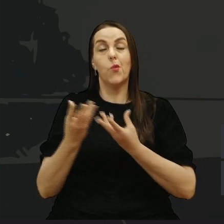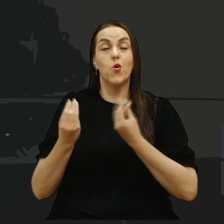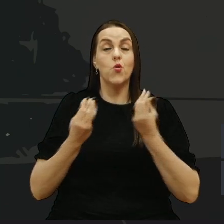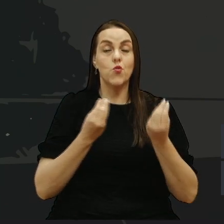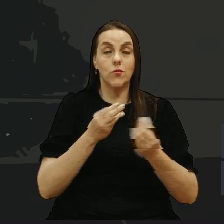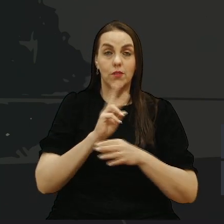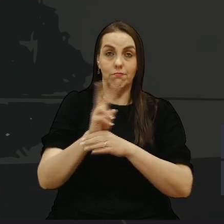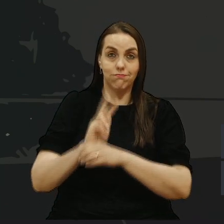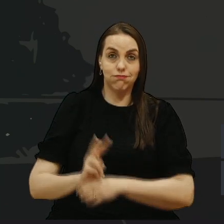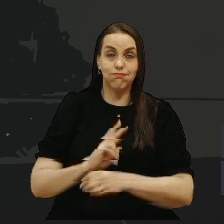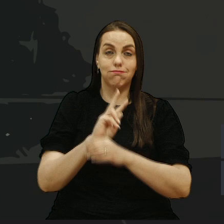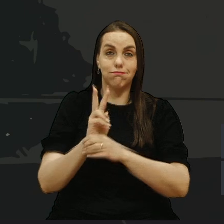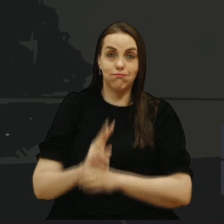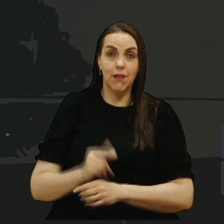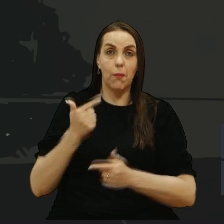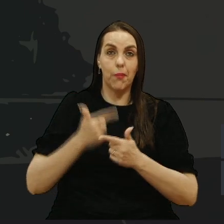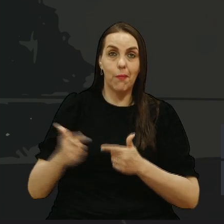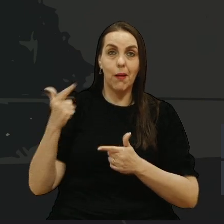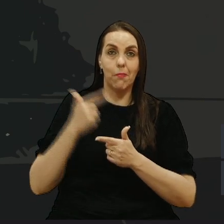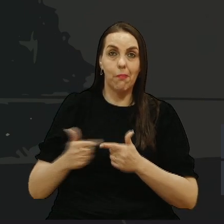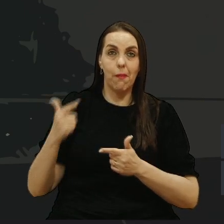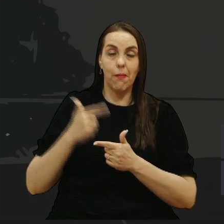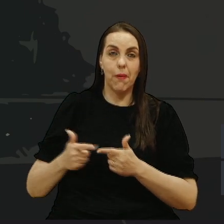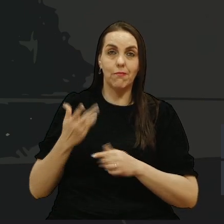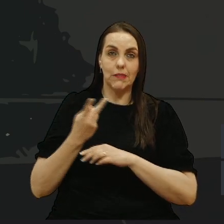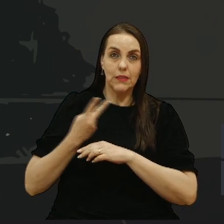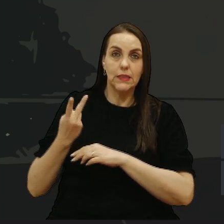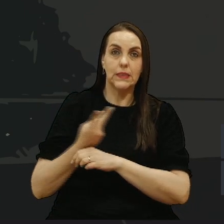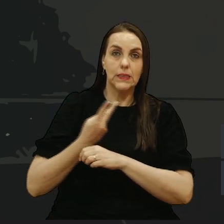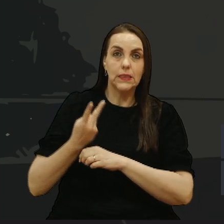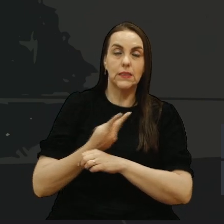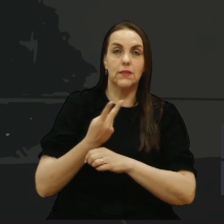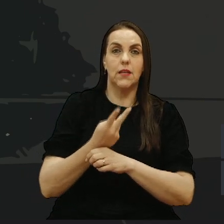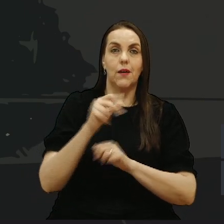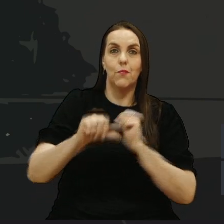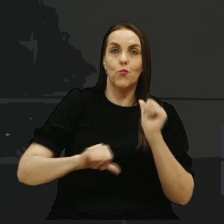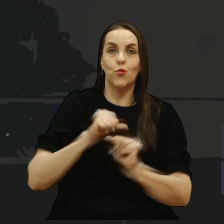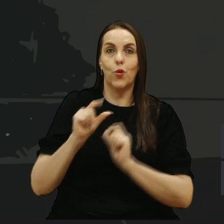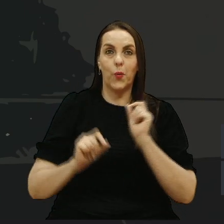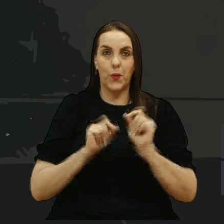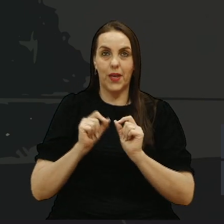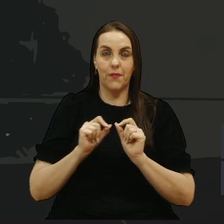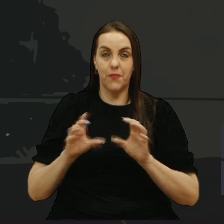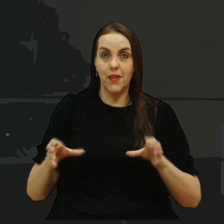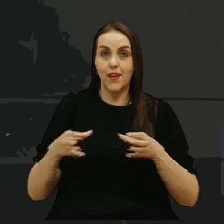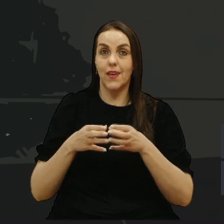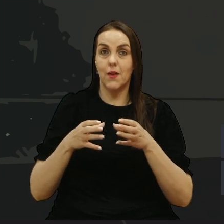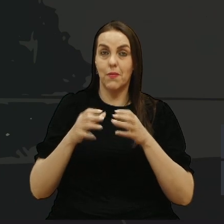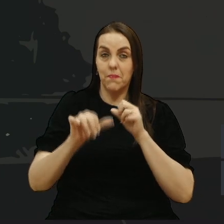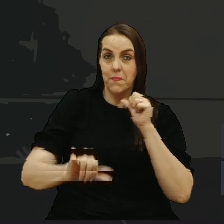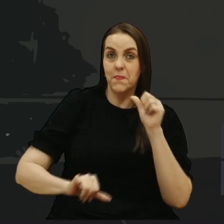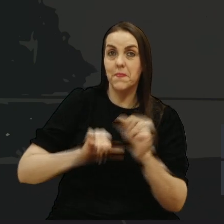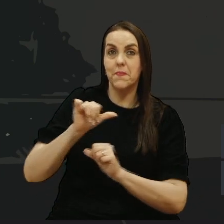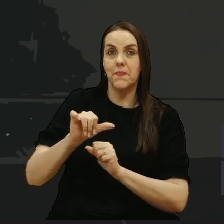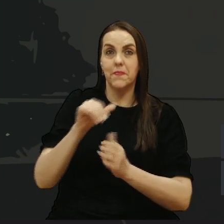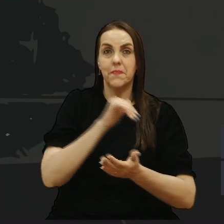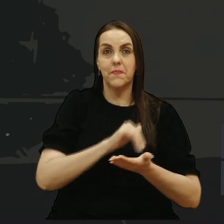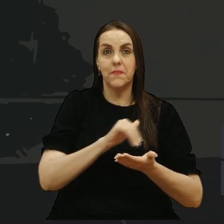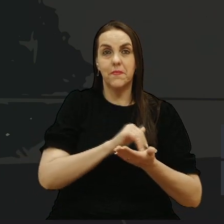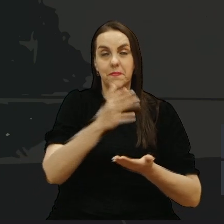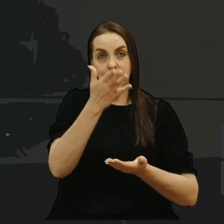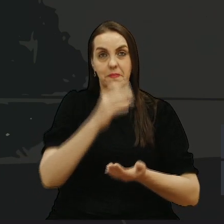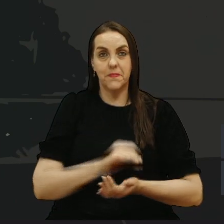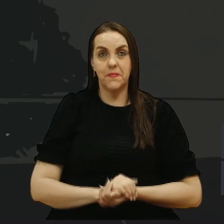tantos problemas que a gente foi atrás na questão da saúde. O que mudou é que a gente teve uma equipe trocada lá, a secretaria foi trocada, né? O